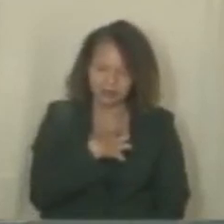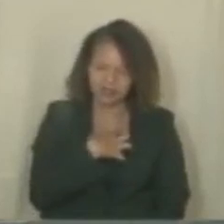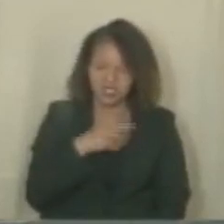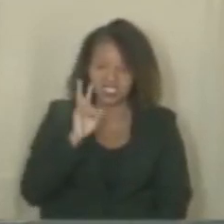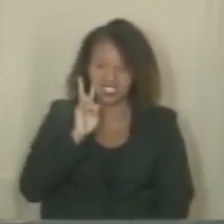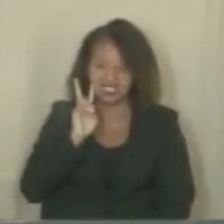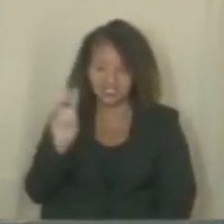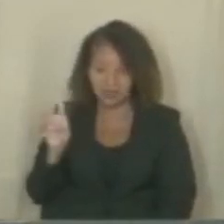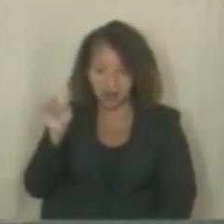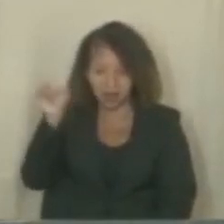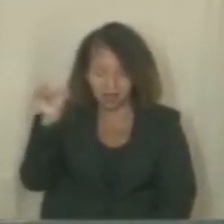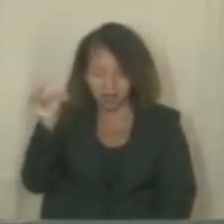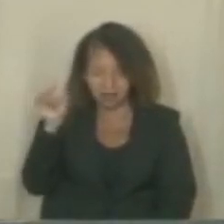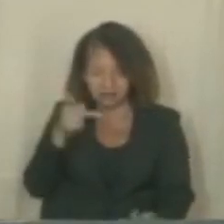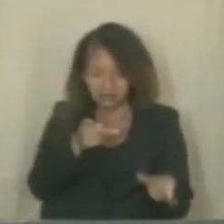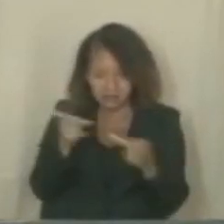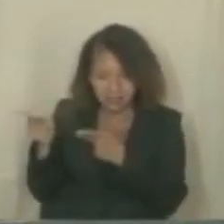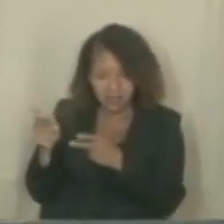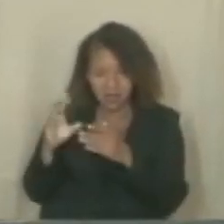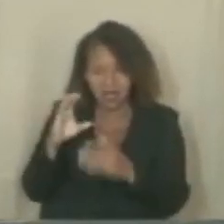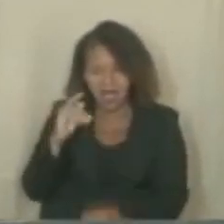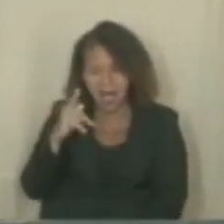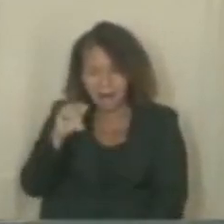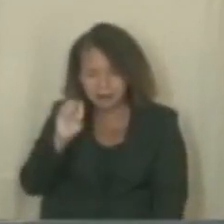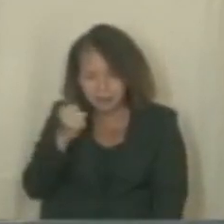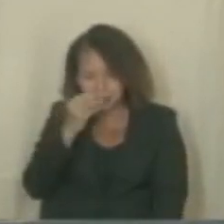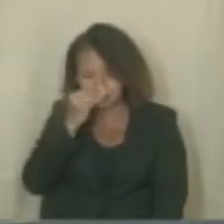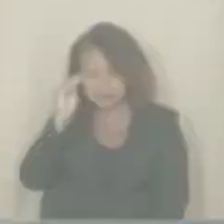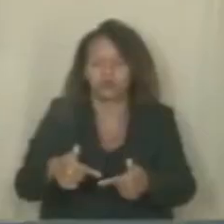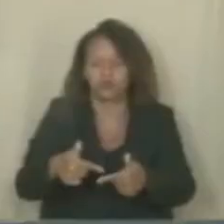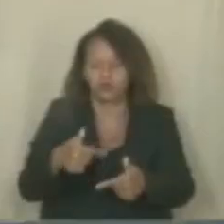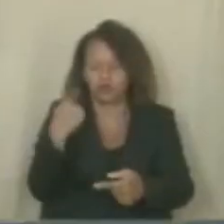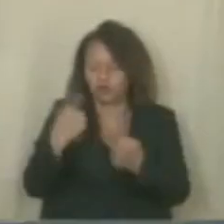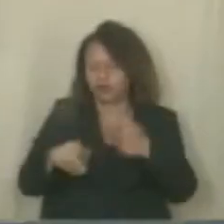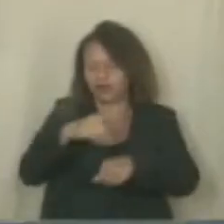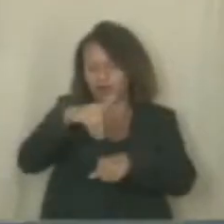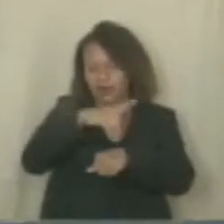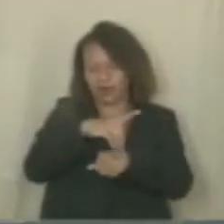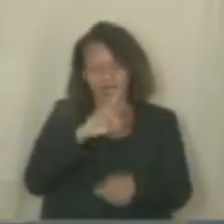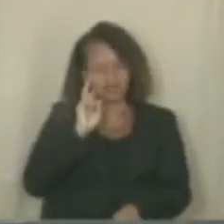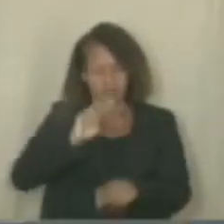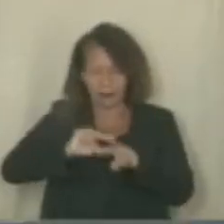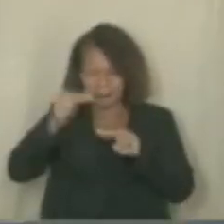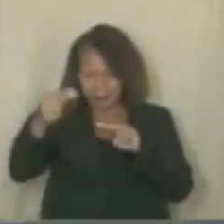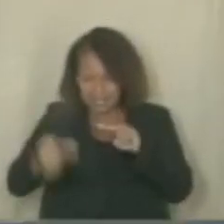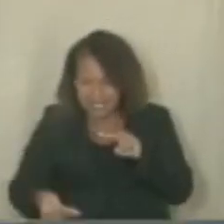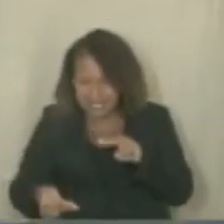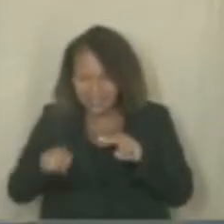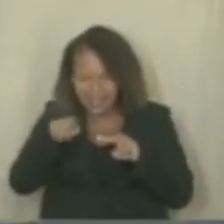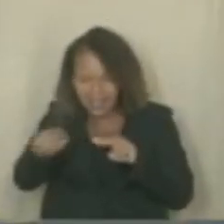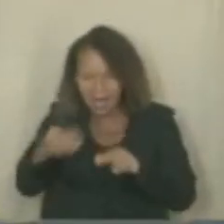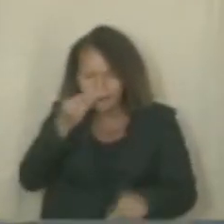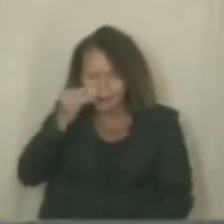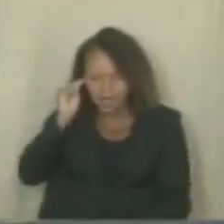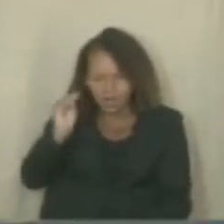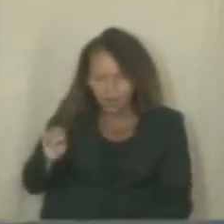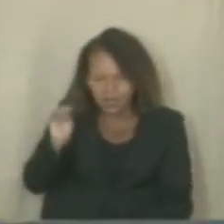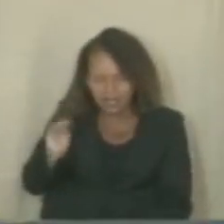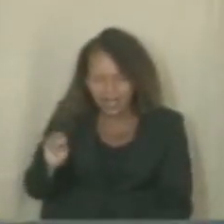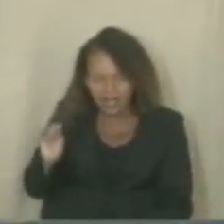gente viu foi o CAPS jogado, abandonado, e a gente viu uma piscina lá jogada,